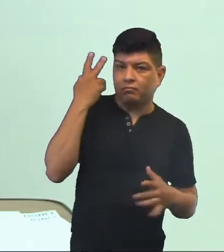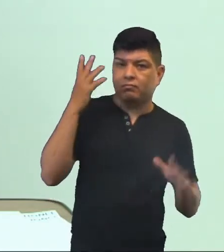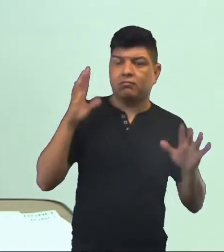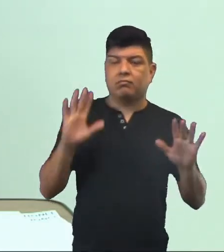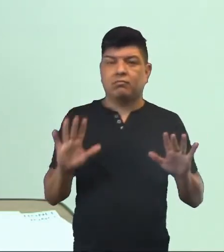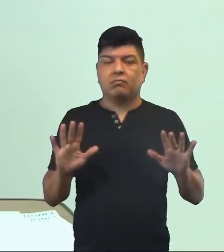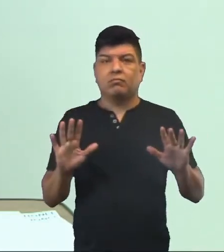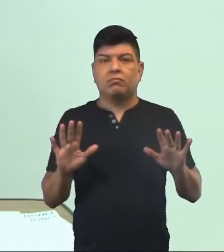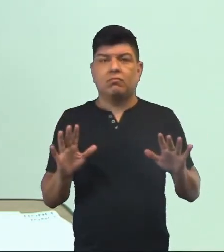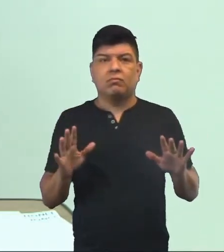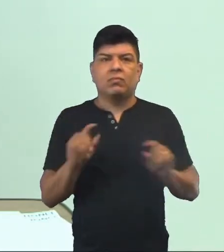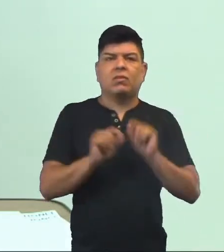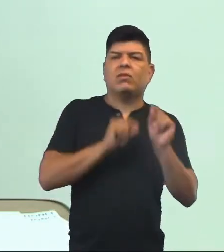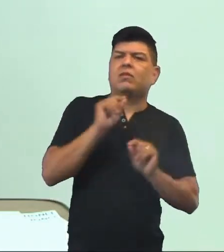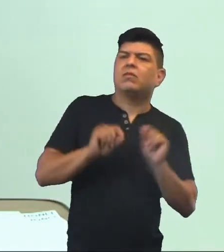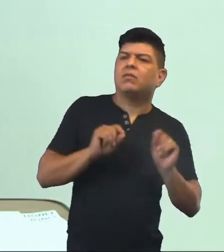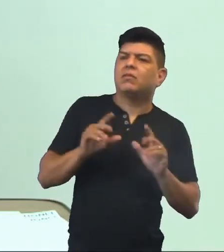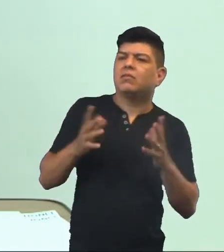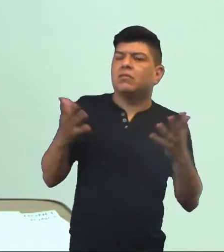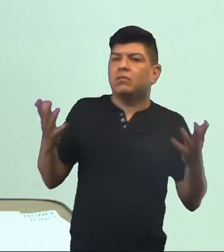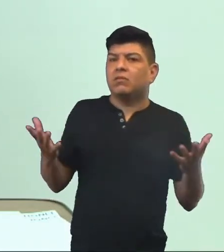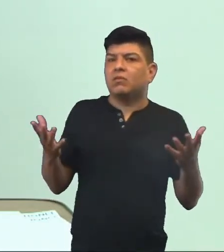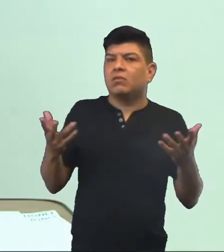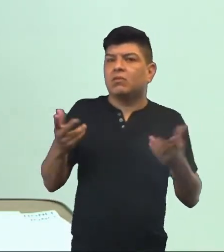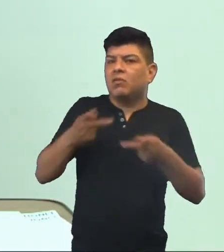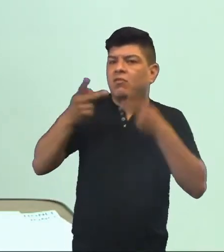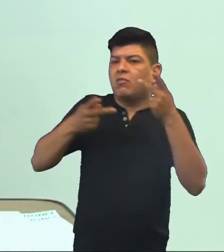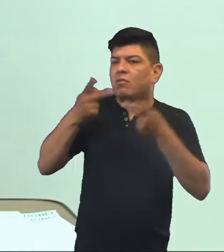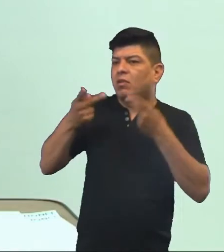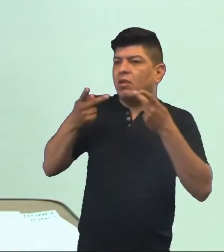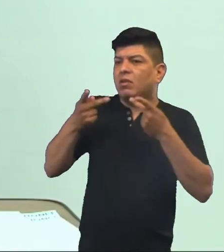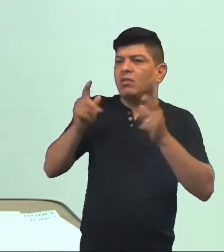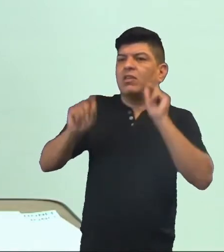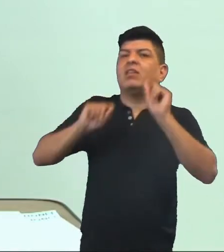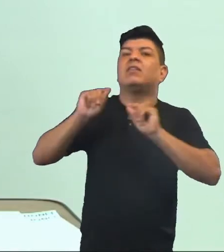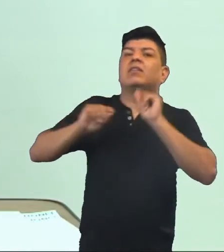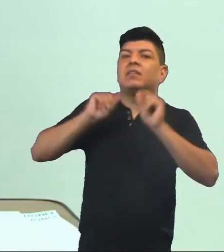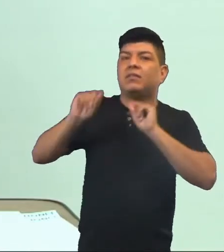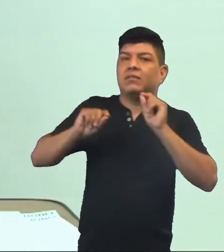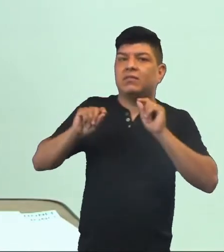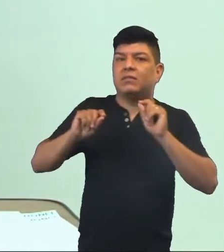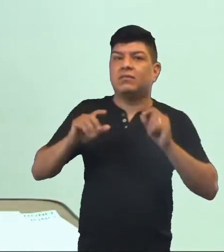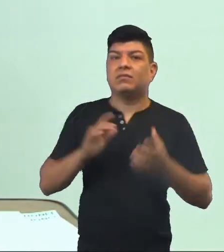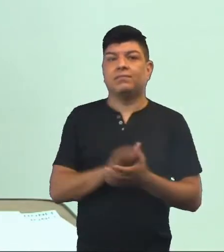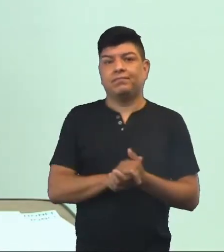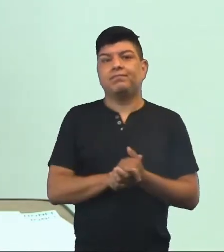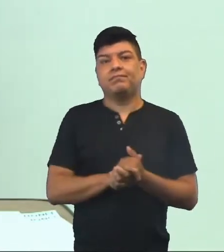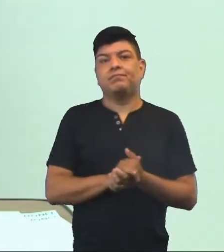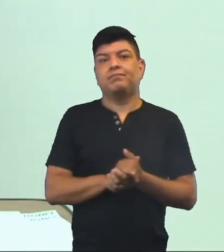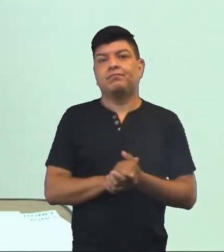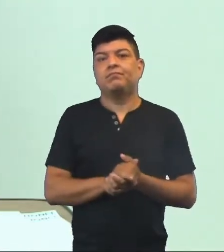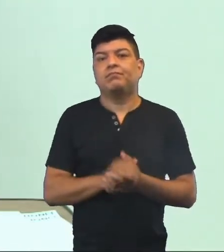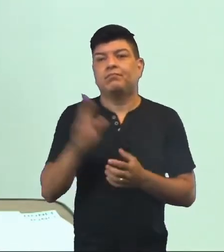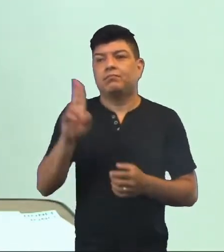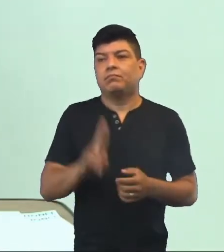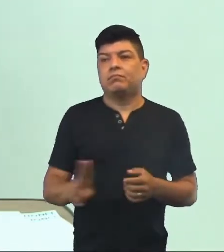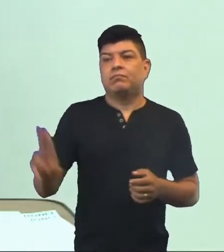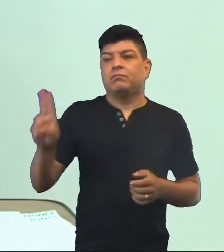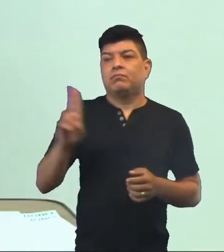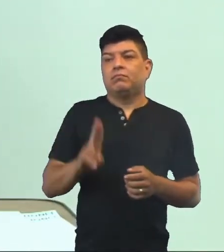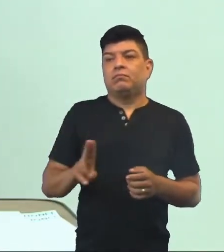Gente, o que é isso? Eu não falo o que é isso. O que é isso? Olha só, a forma que a gente fala também. A gente usa